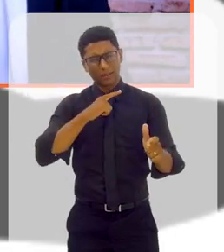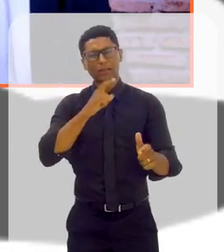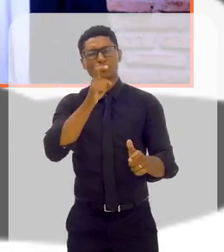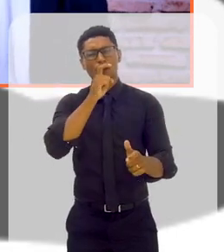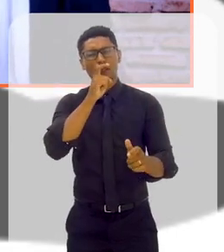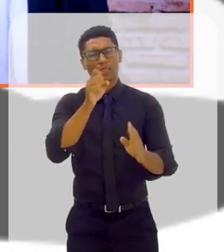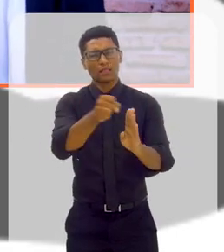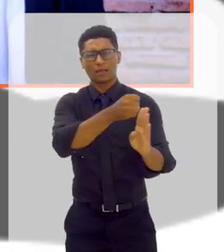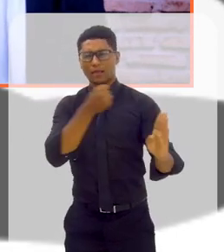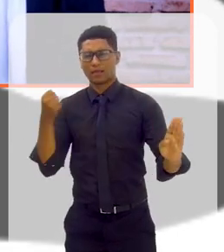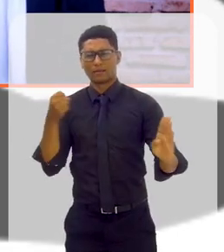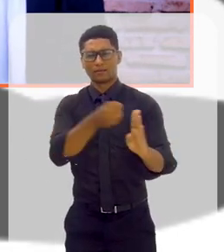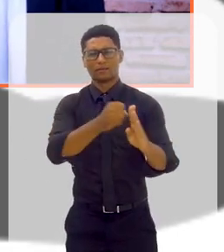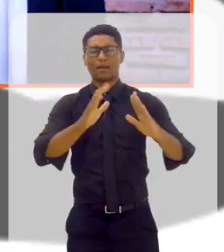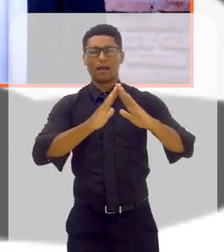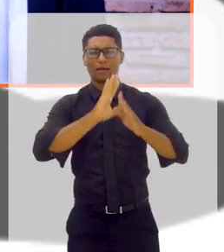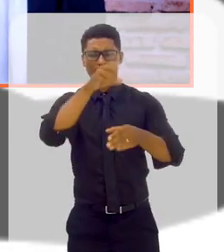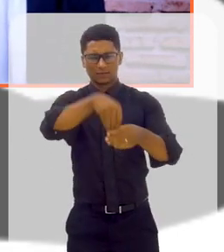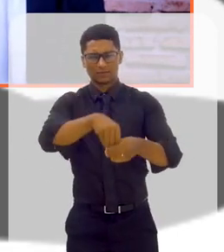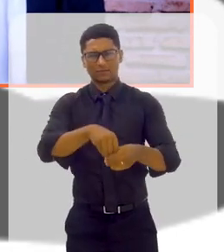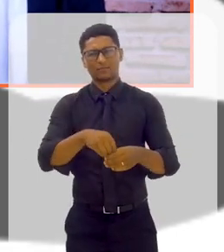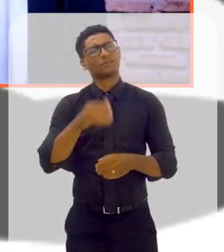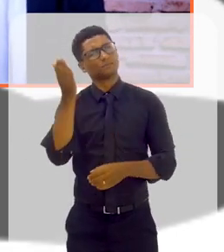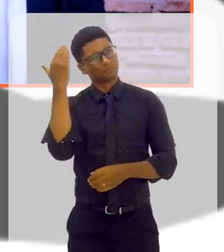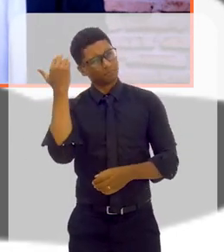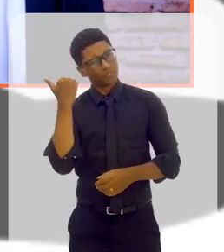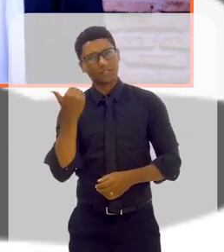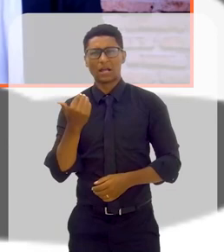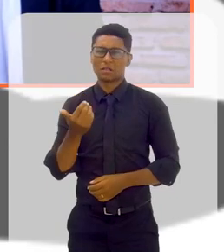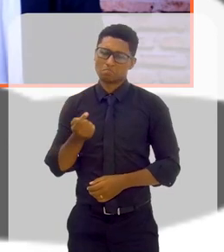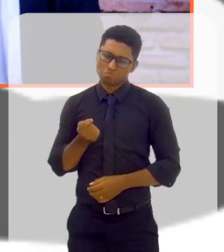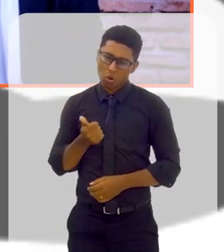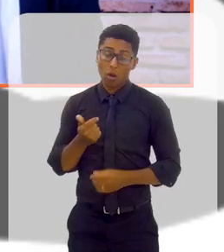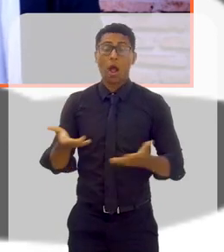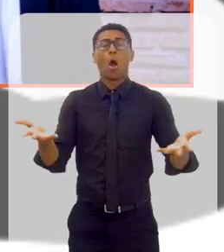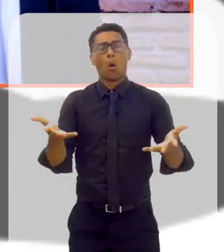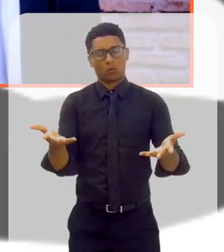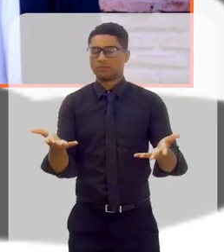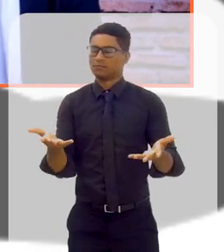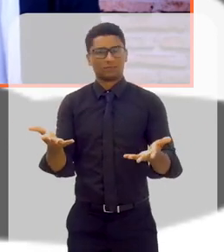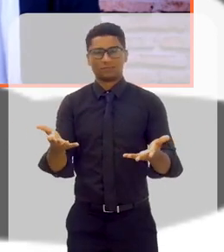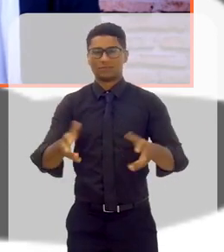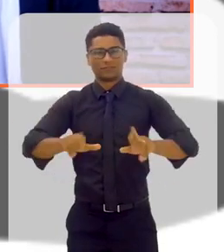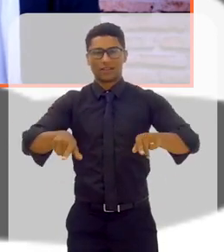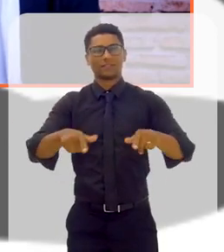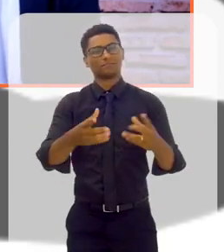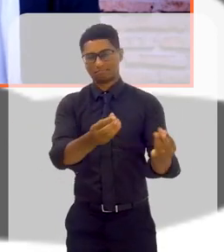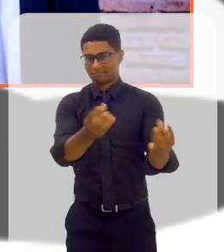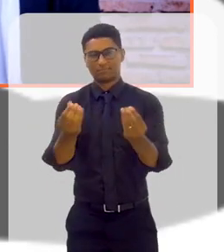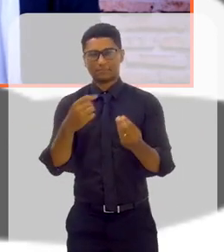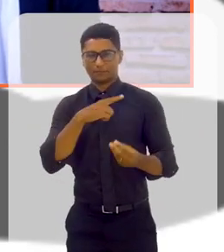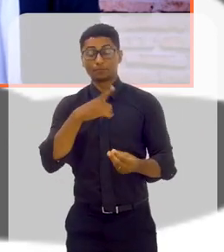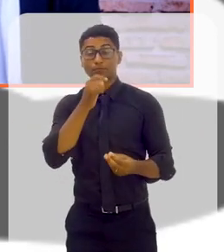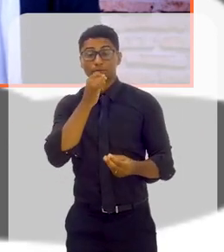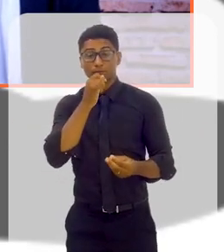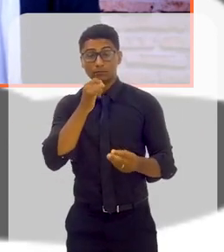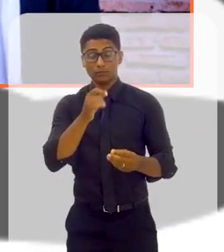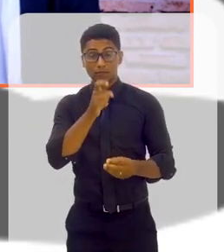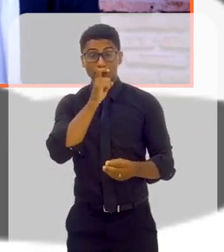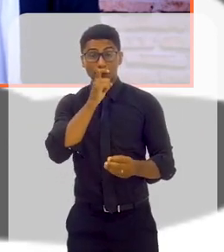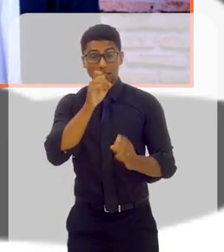dia, né? Já houve esse período em que não era assim e hoje é. E quando essa geladeira quebra, eventualmente